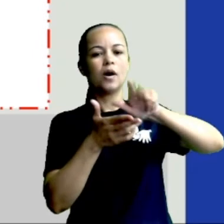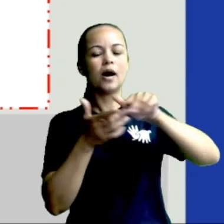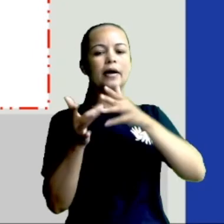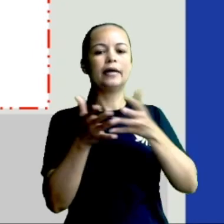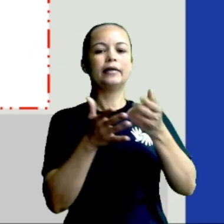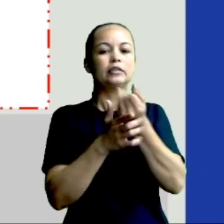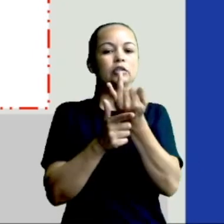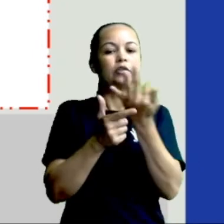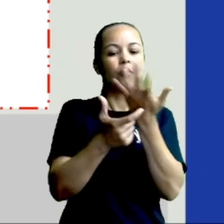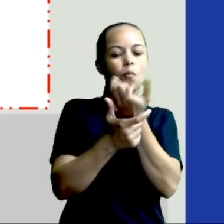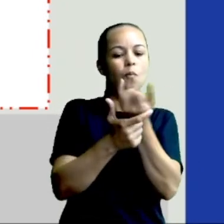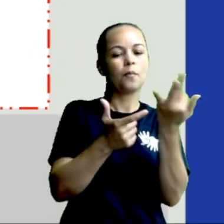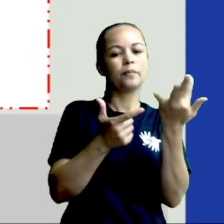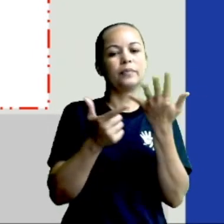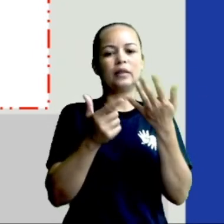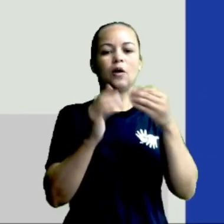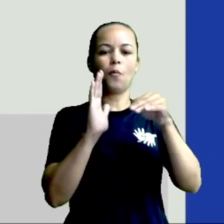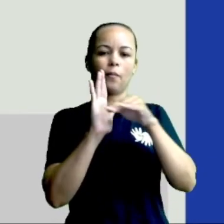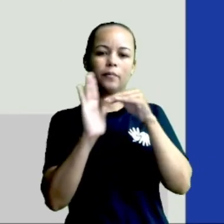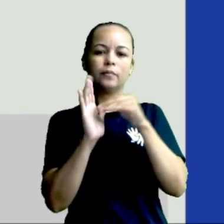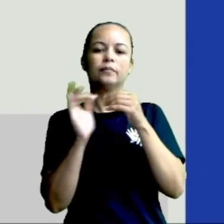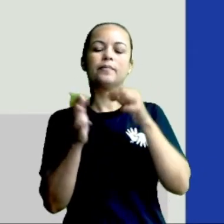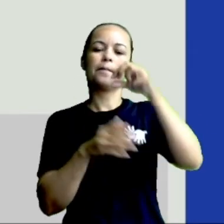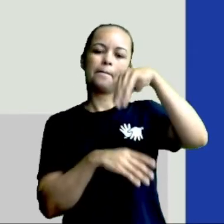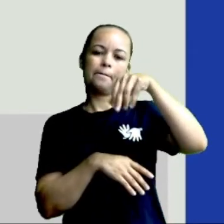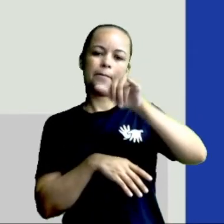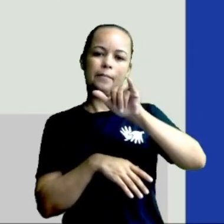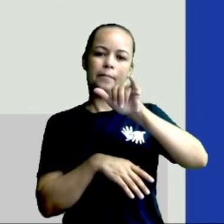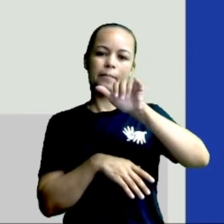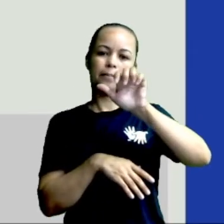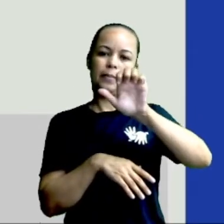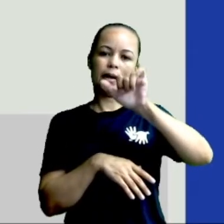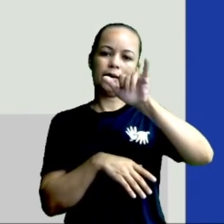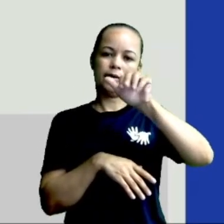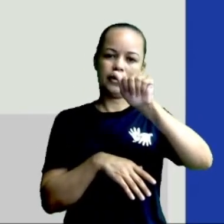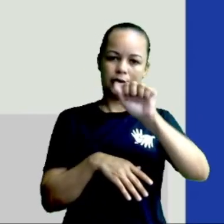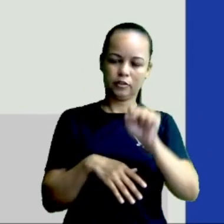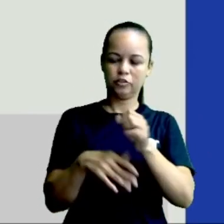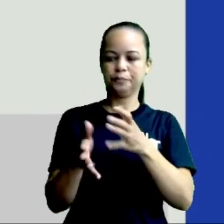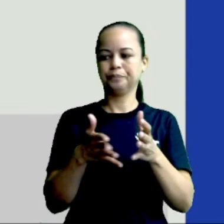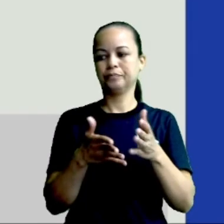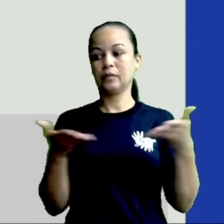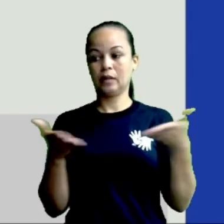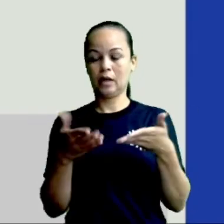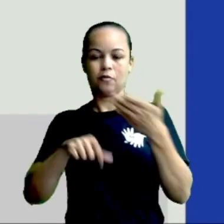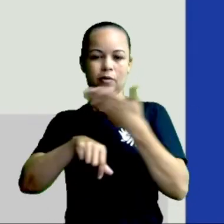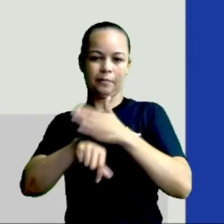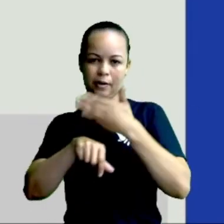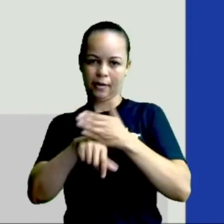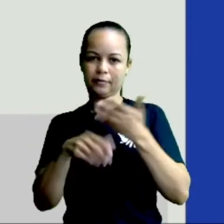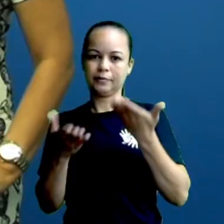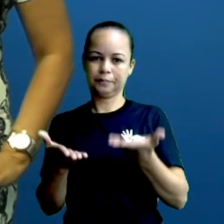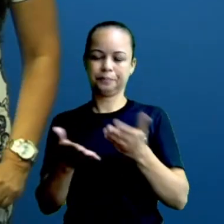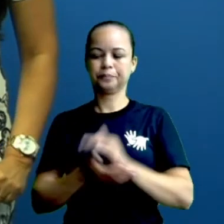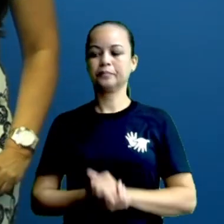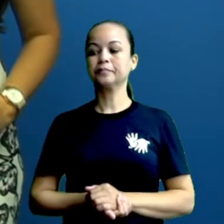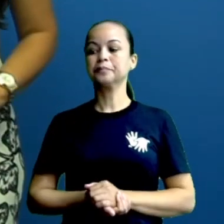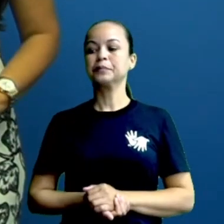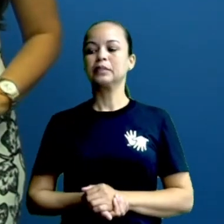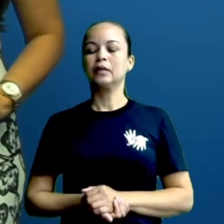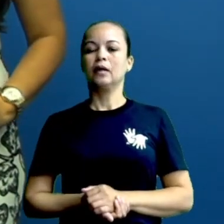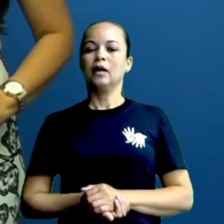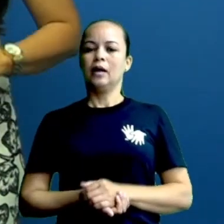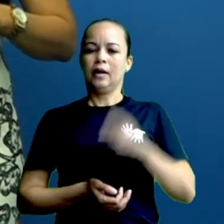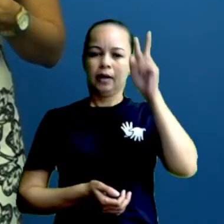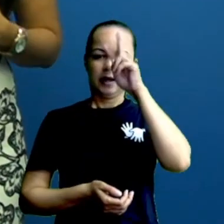meias xícaras. E agora chegou a hora da gente praticar um pouquinho, pessoal. Lembra quando eu falei nas